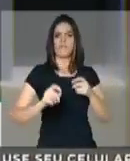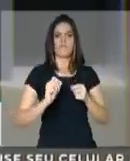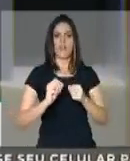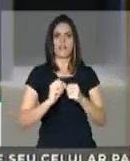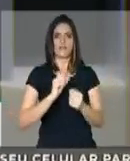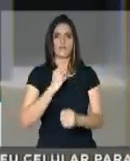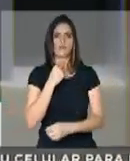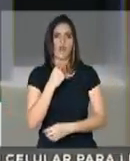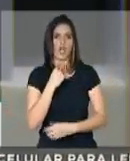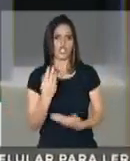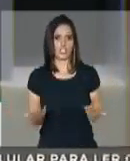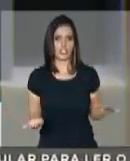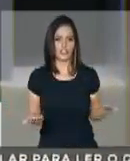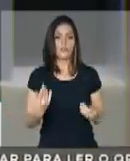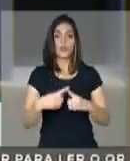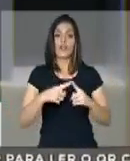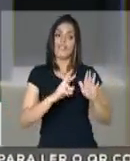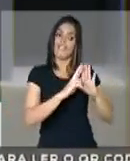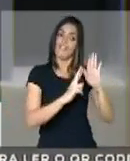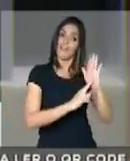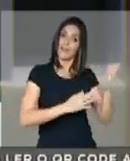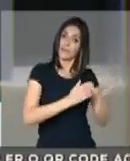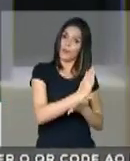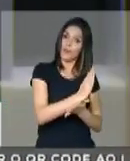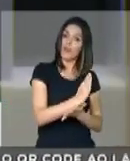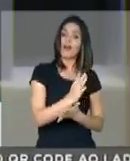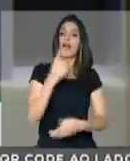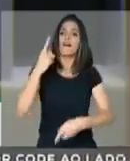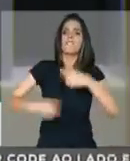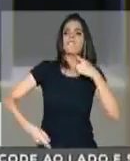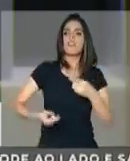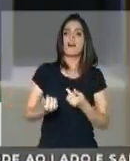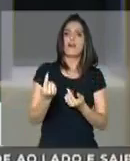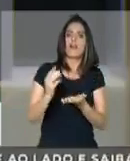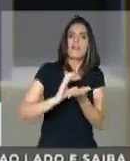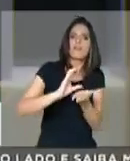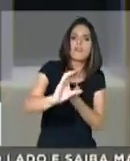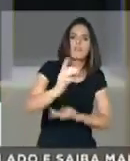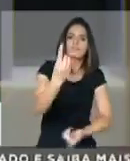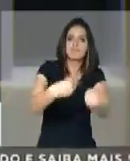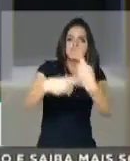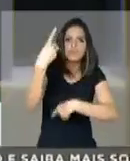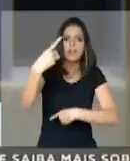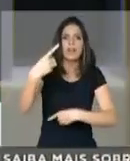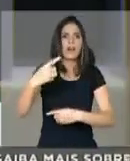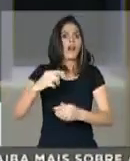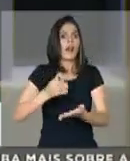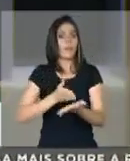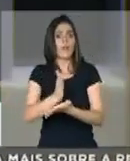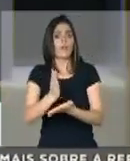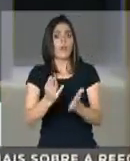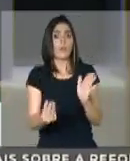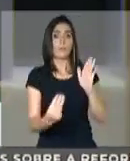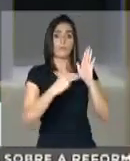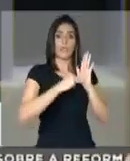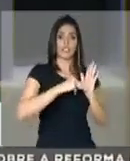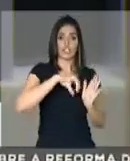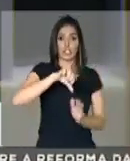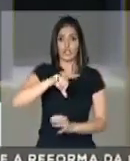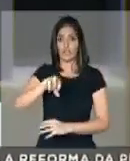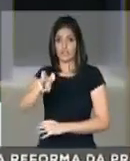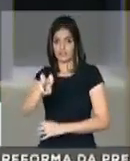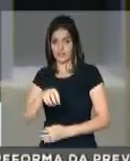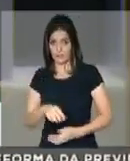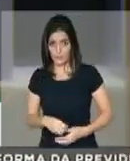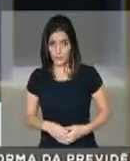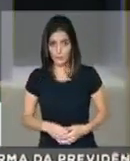aprovaram uma regra que impede a continuidade de investimento público nesse país, com